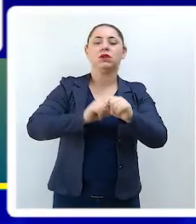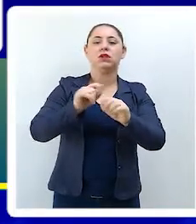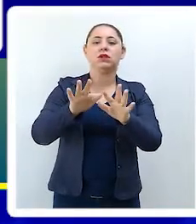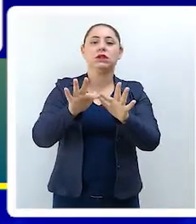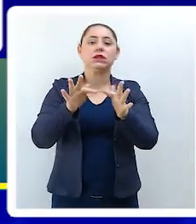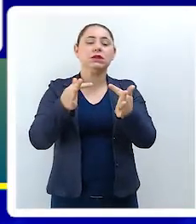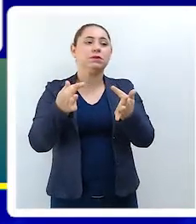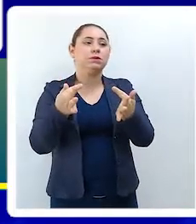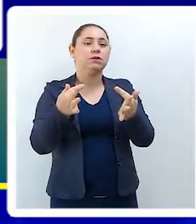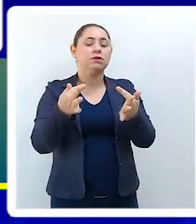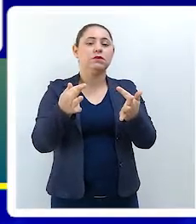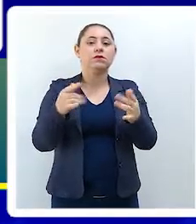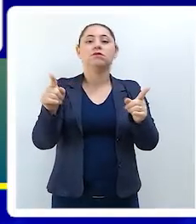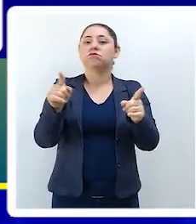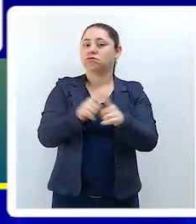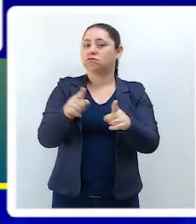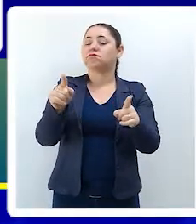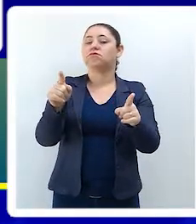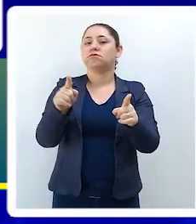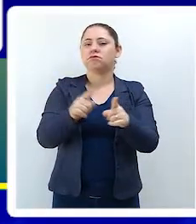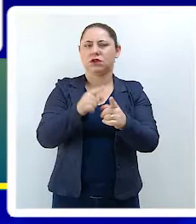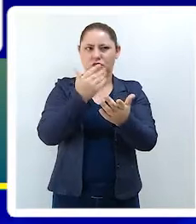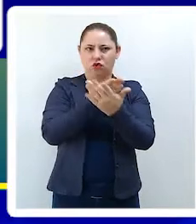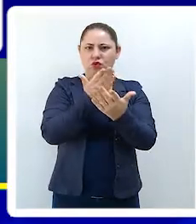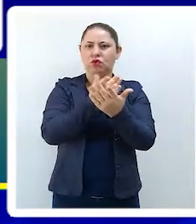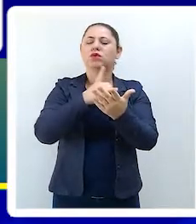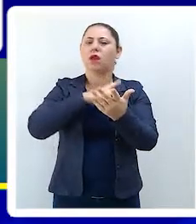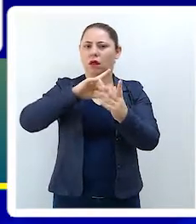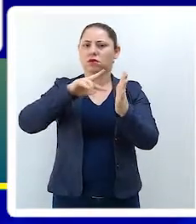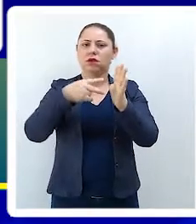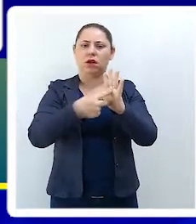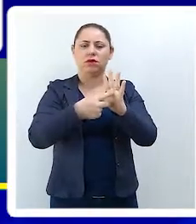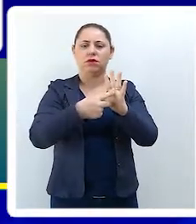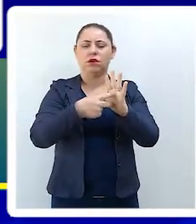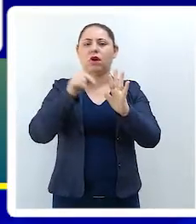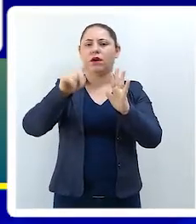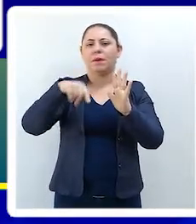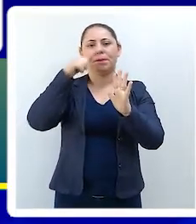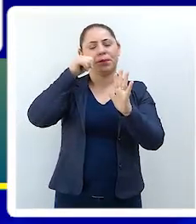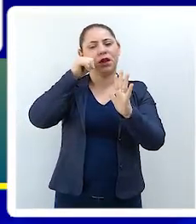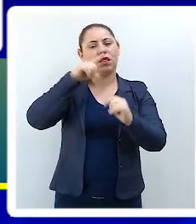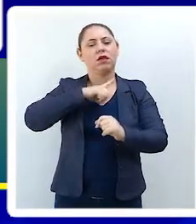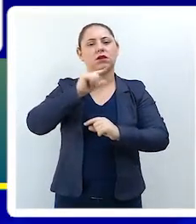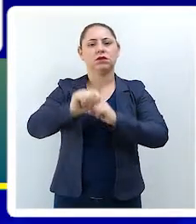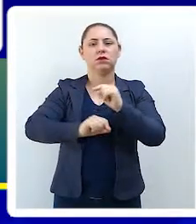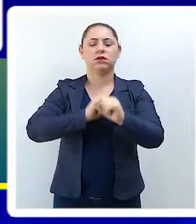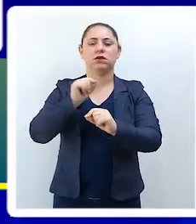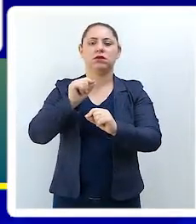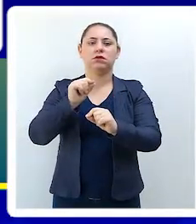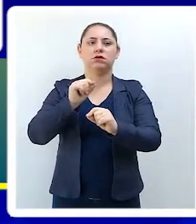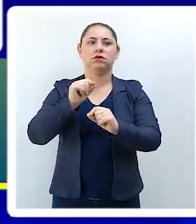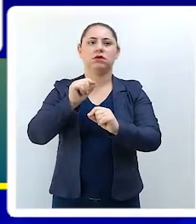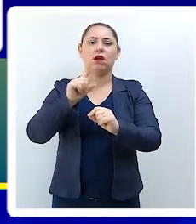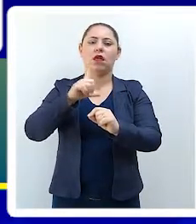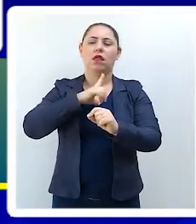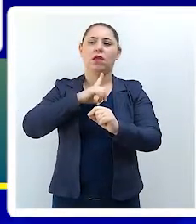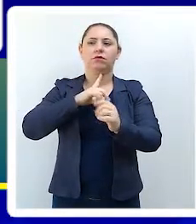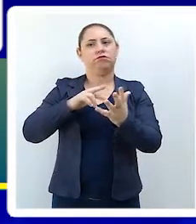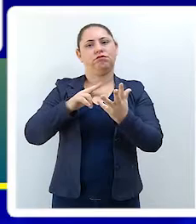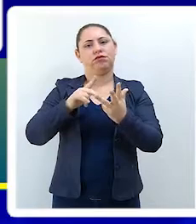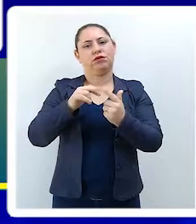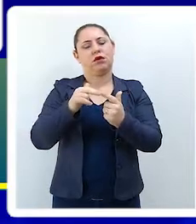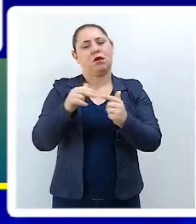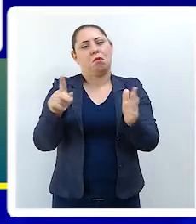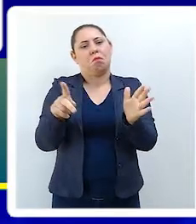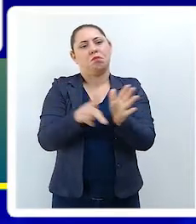honestas, e até há estudos nesse sentido. A mulher, ela, assim, dadas